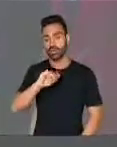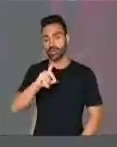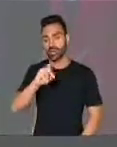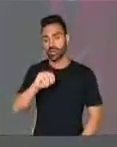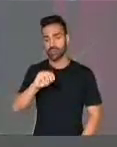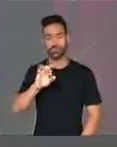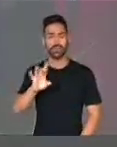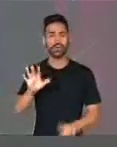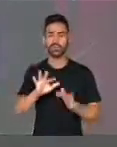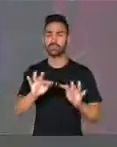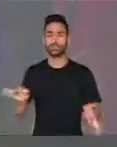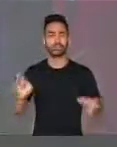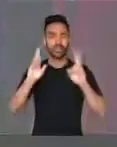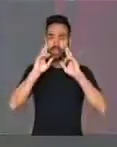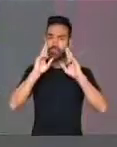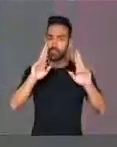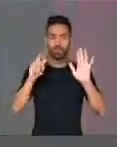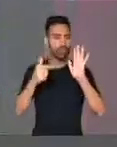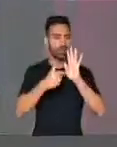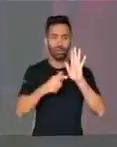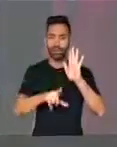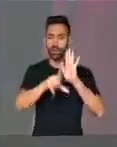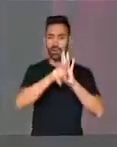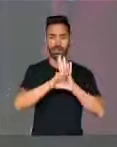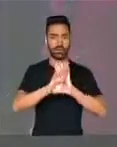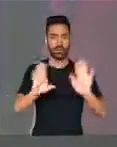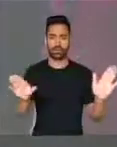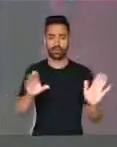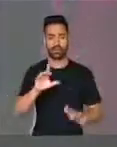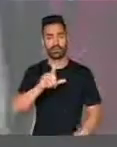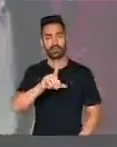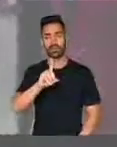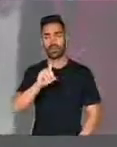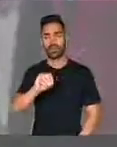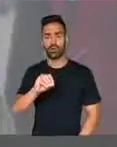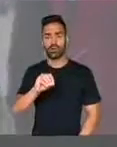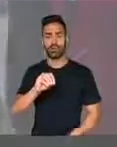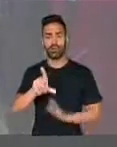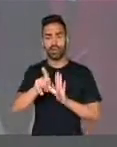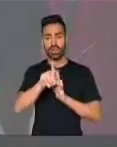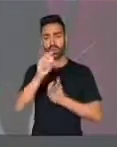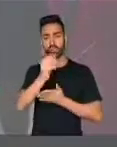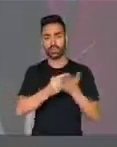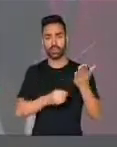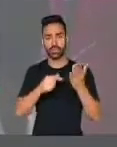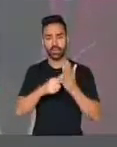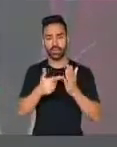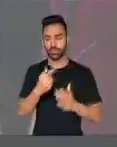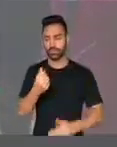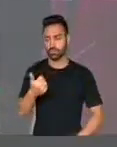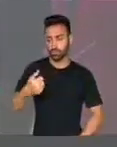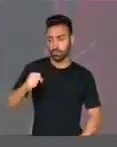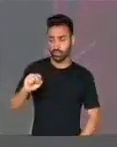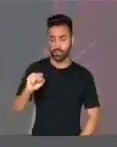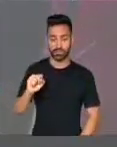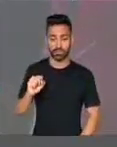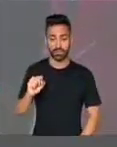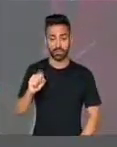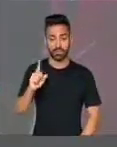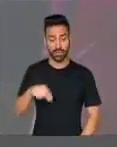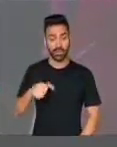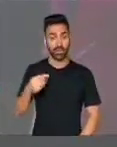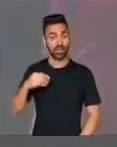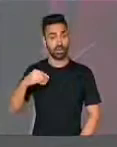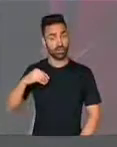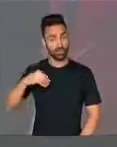cumpra, simplesmente cumpra o que está no, na lei, nas diretrizes orçamentárias e na lei orçamentária 2018. É um reajuste